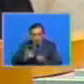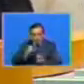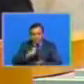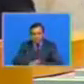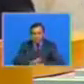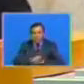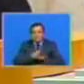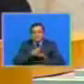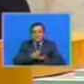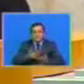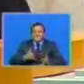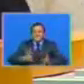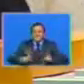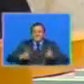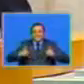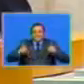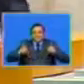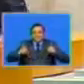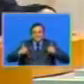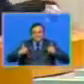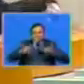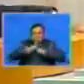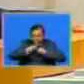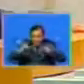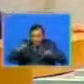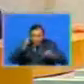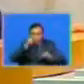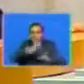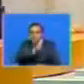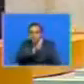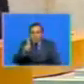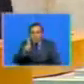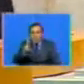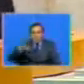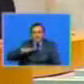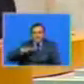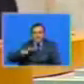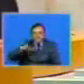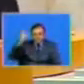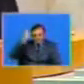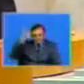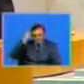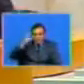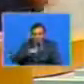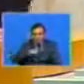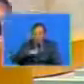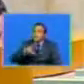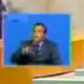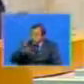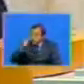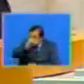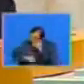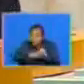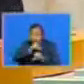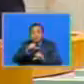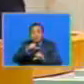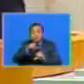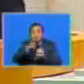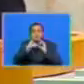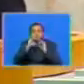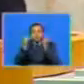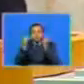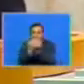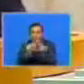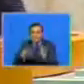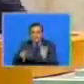sustentável e que nos orgulhará. Então, conclamo a todos para carregar no nome a cidade de São Paulo, sermos irmãos de fato e transformarmos esse